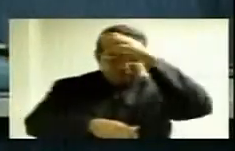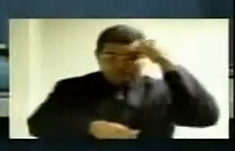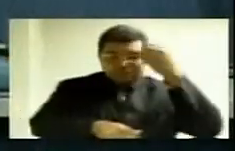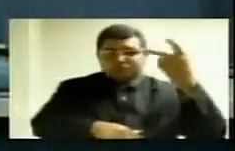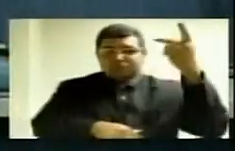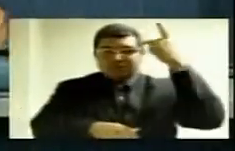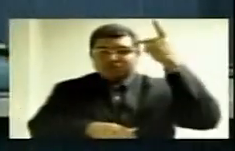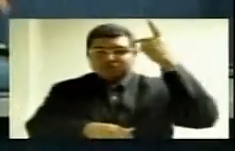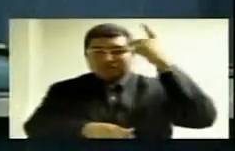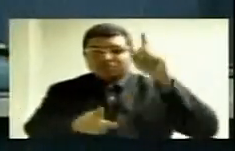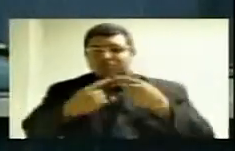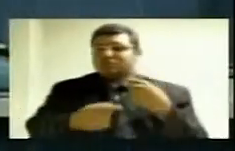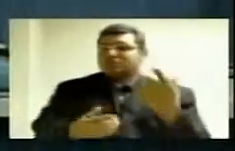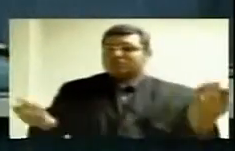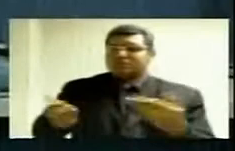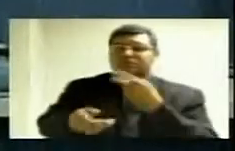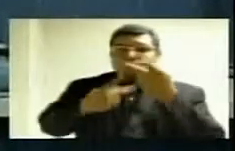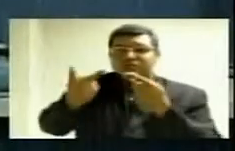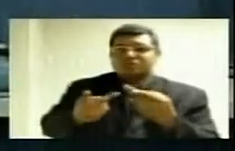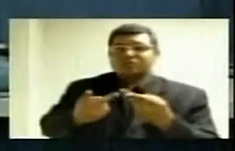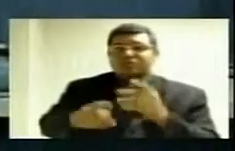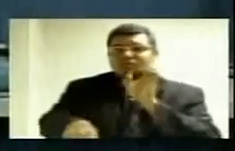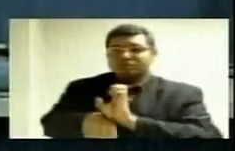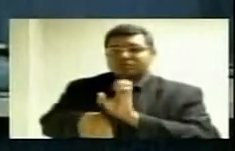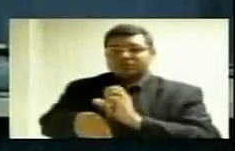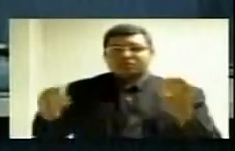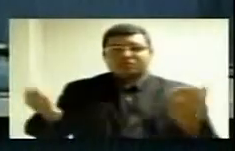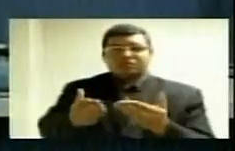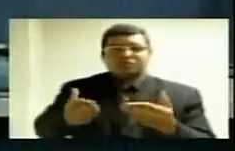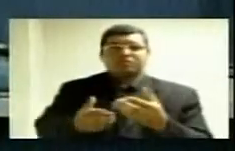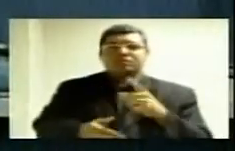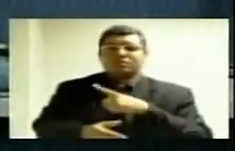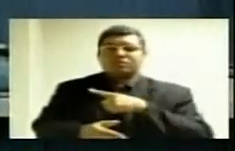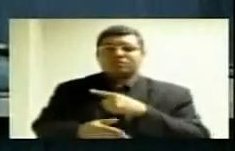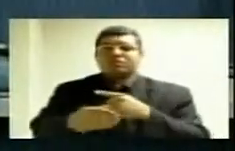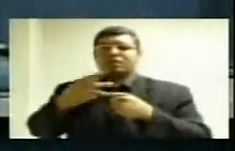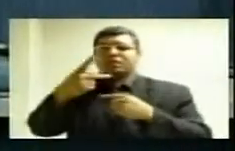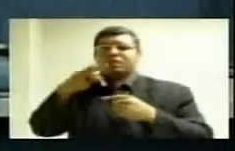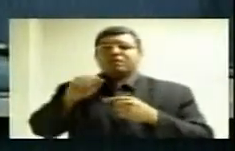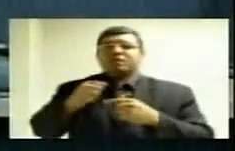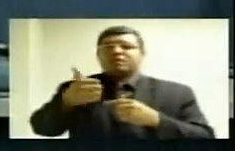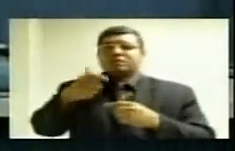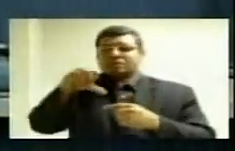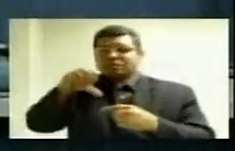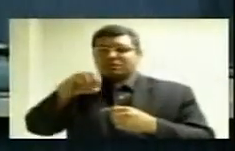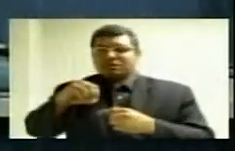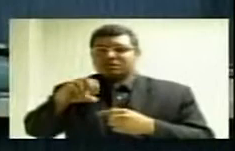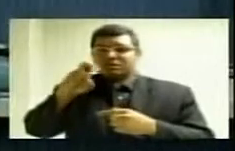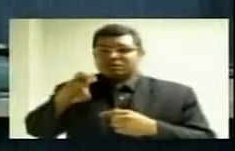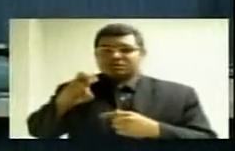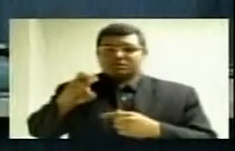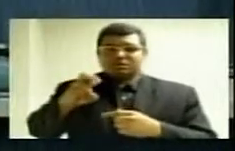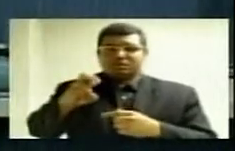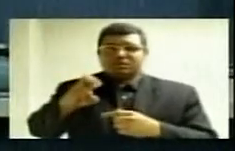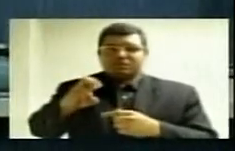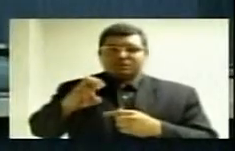e de São Paulo. Mas nós estamos falando do estado de São Paulo, que tem um PIB de 195